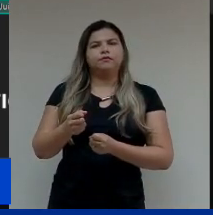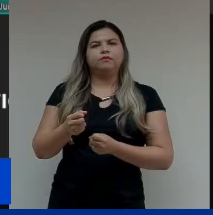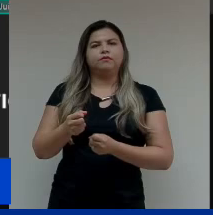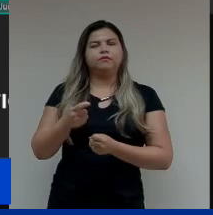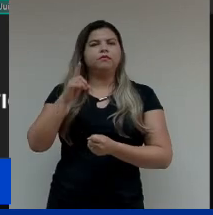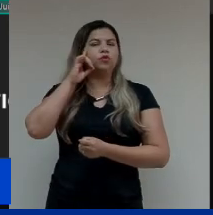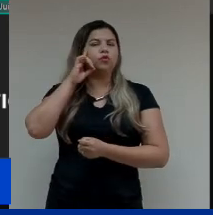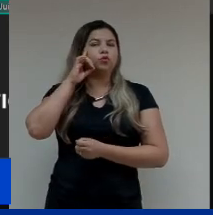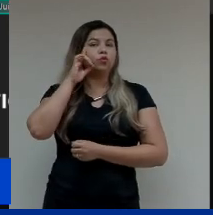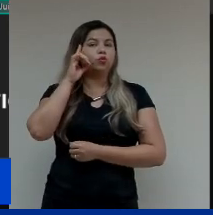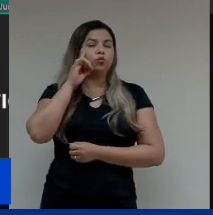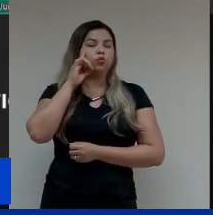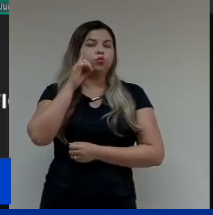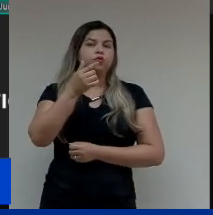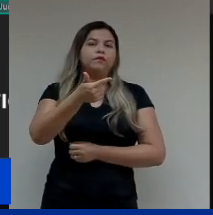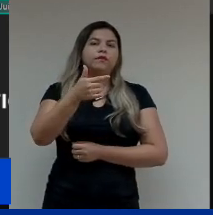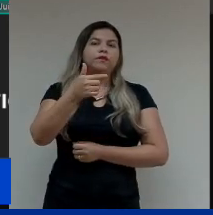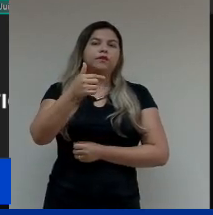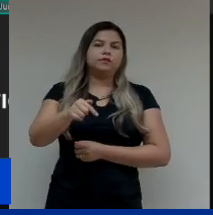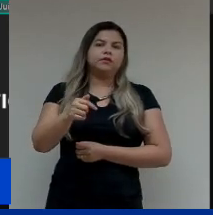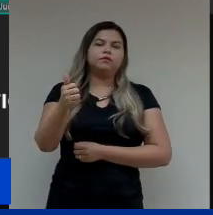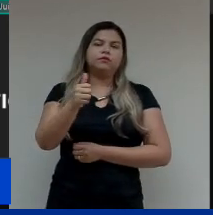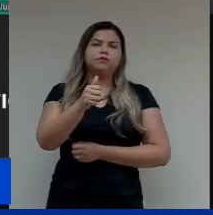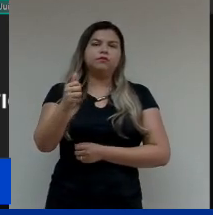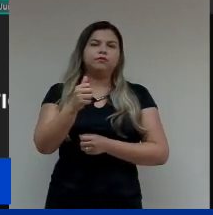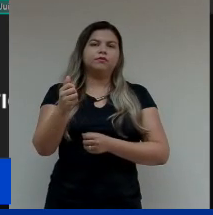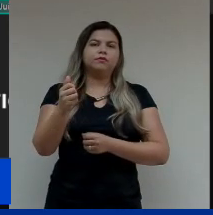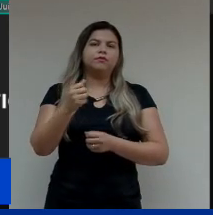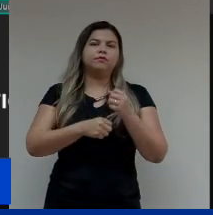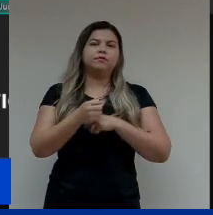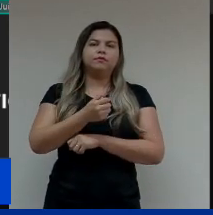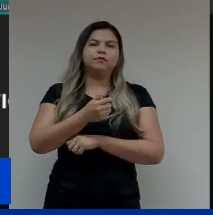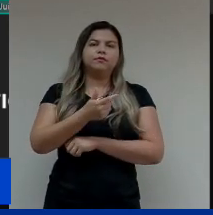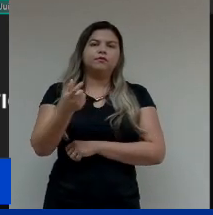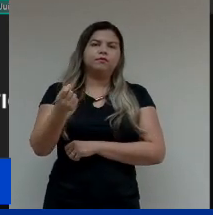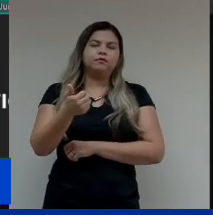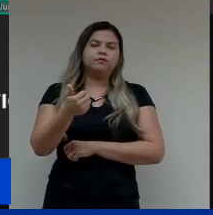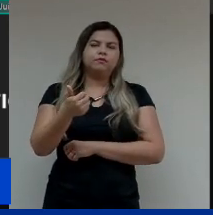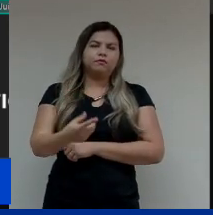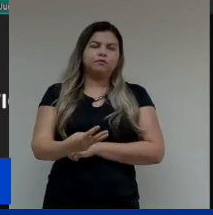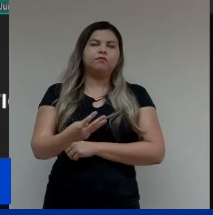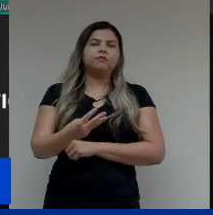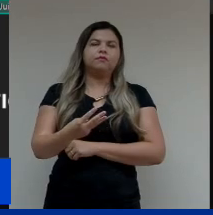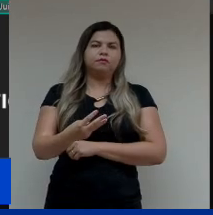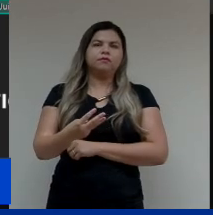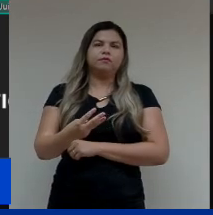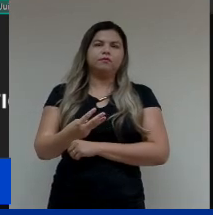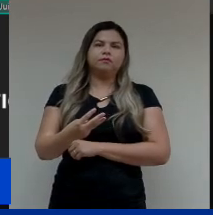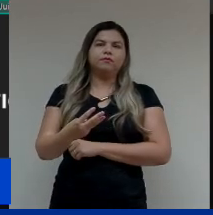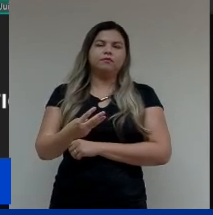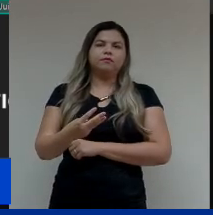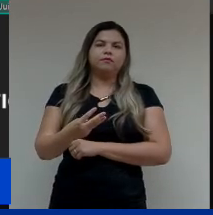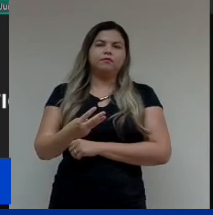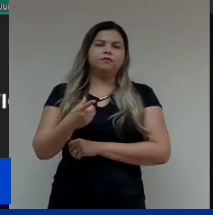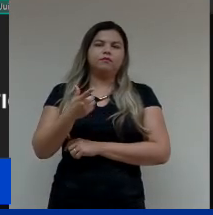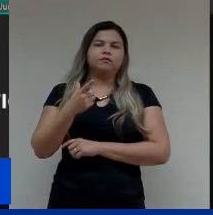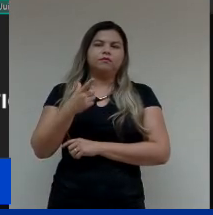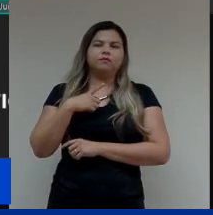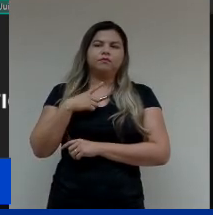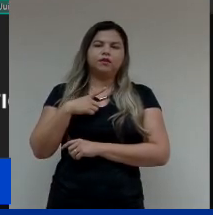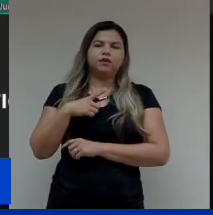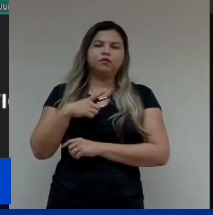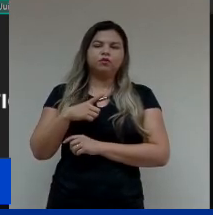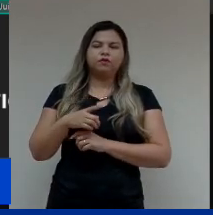no dia 27/11 de 2023, decisão monocrática do ministro Nunes Marques anulou o